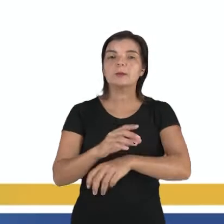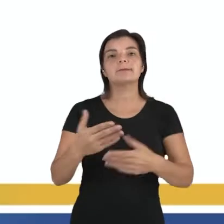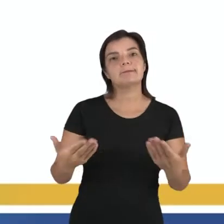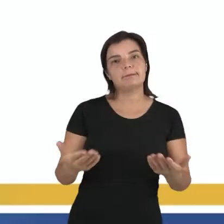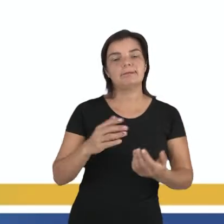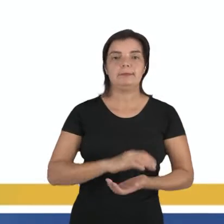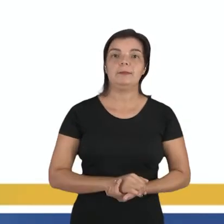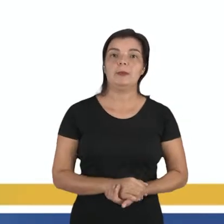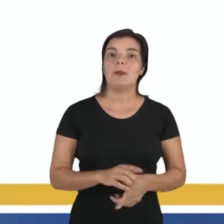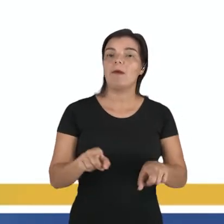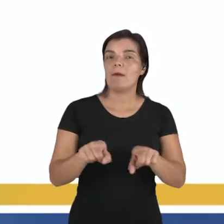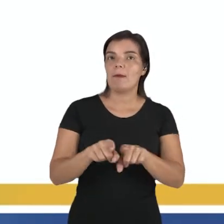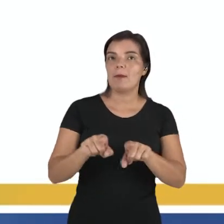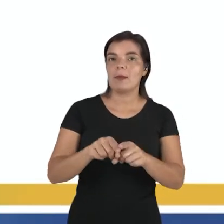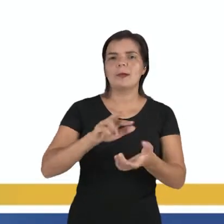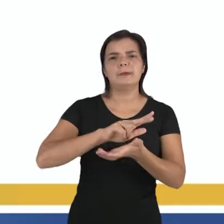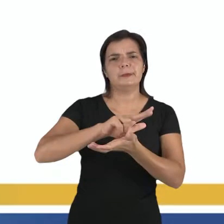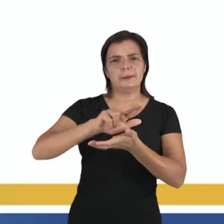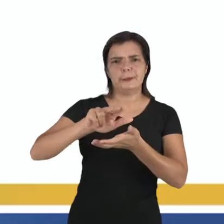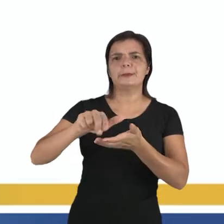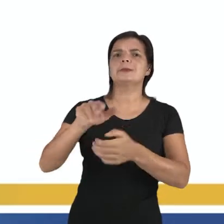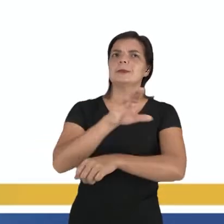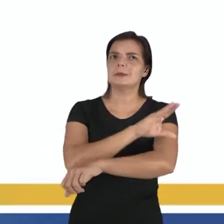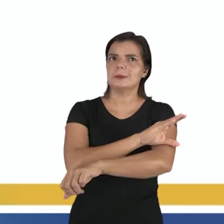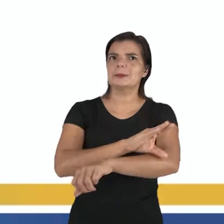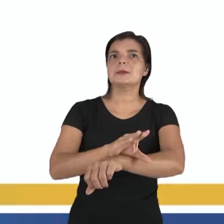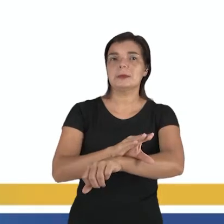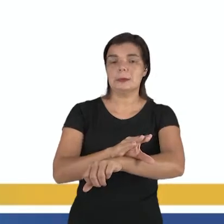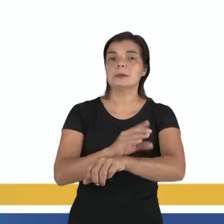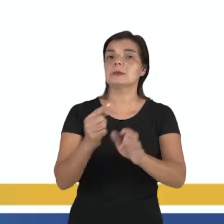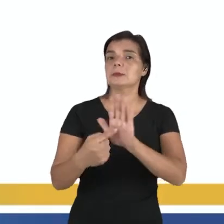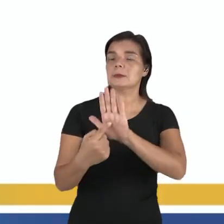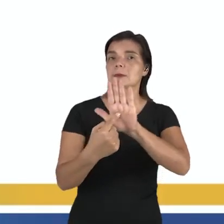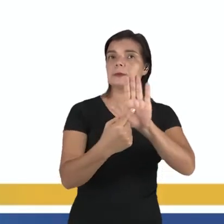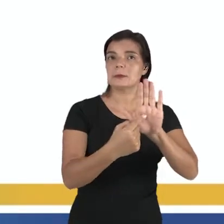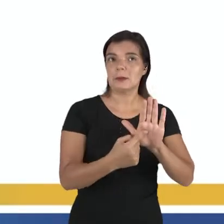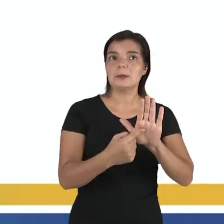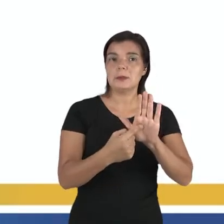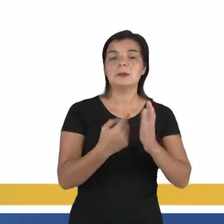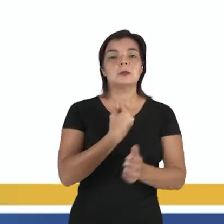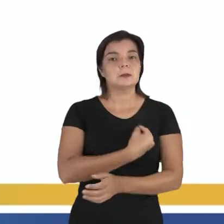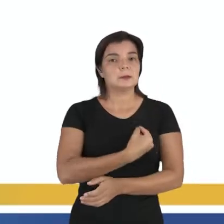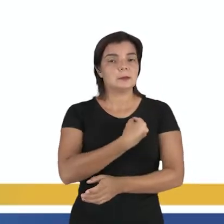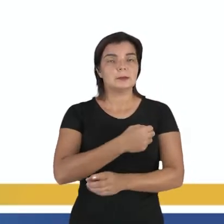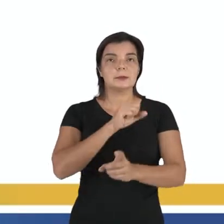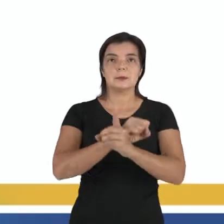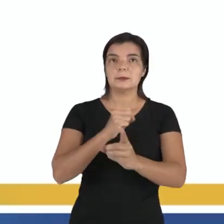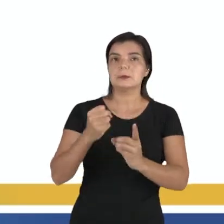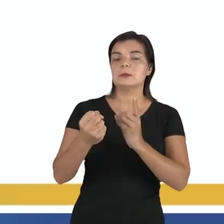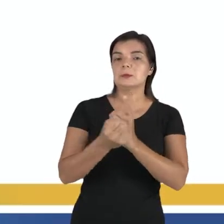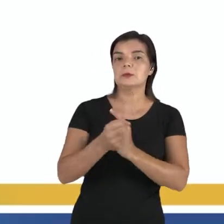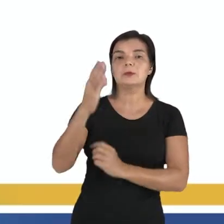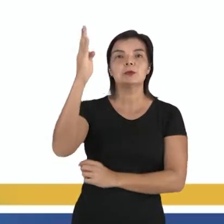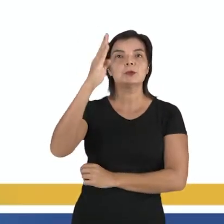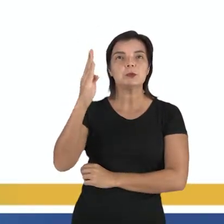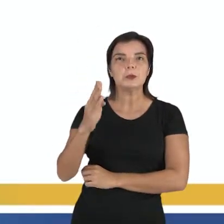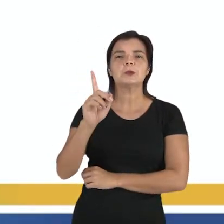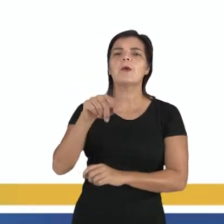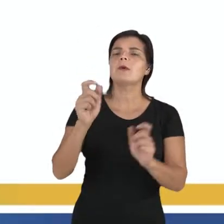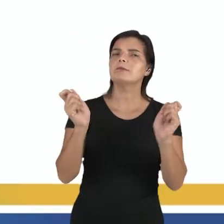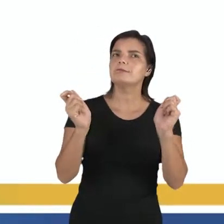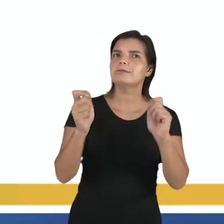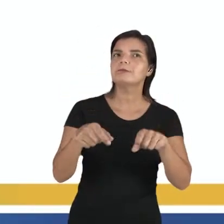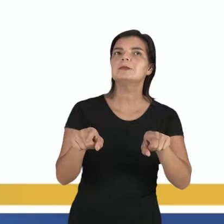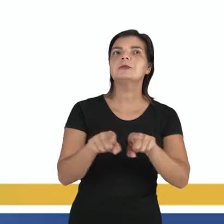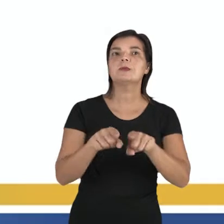Bem, ela consiste na diversidade de culturas e expressões culturais existentes na sociedade. No